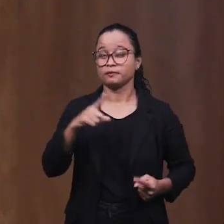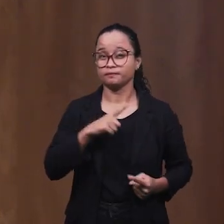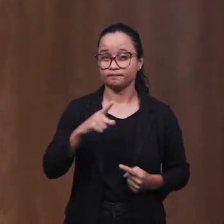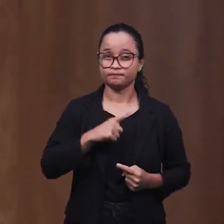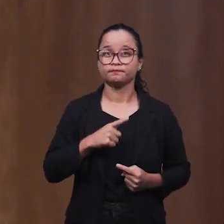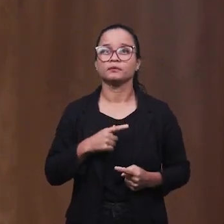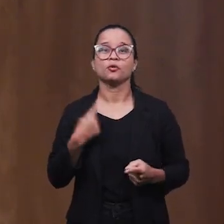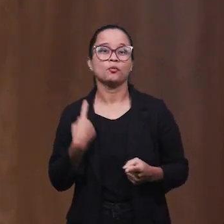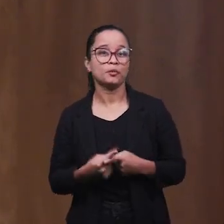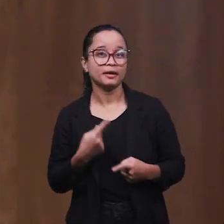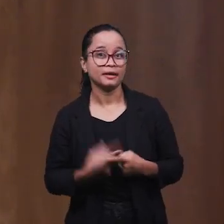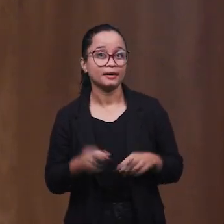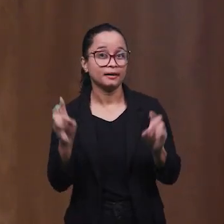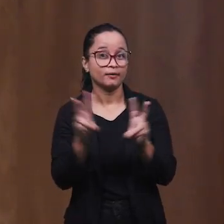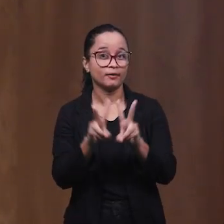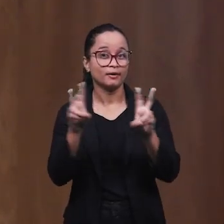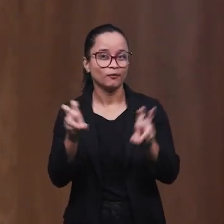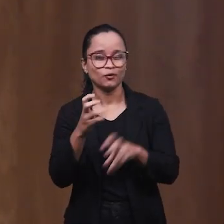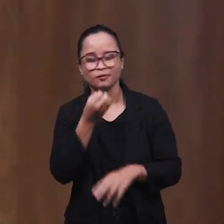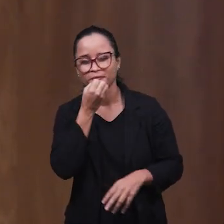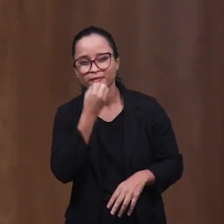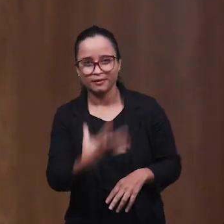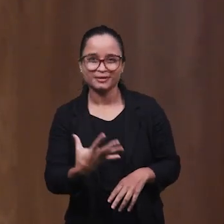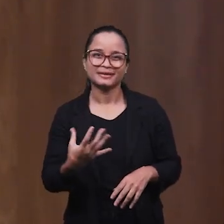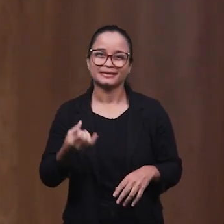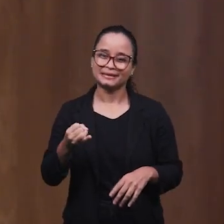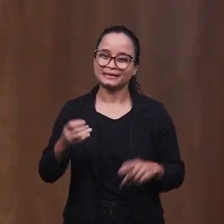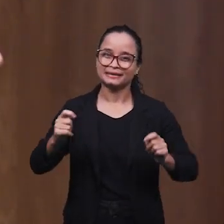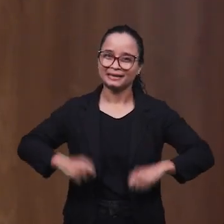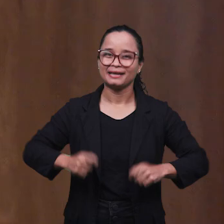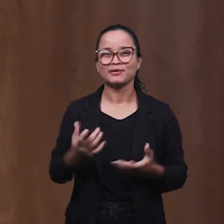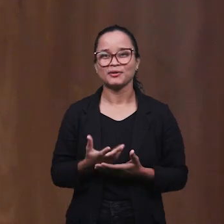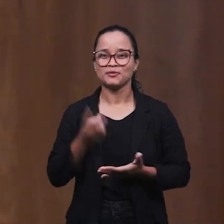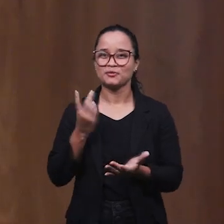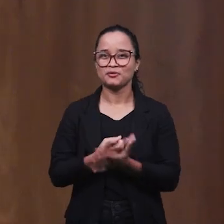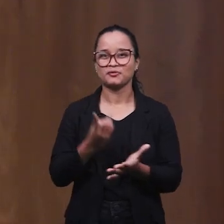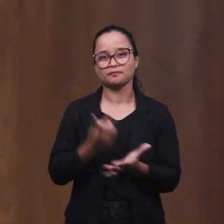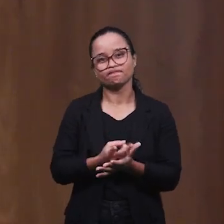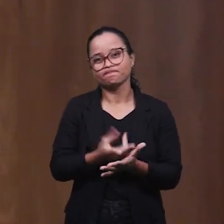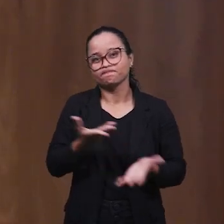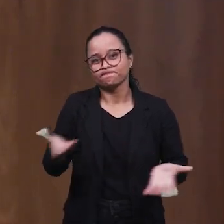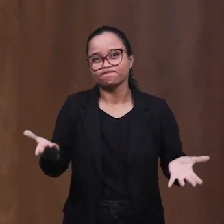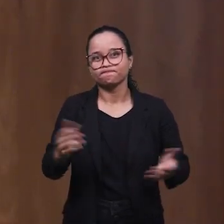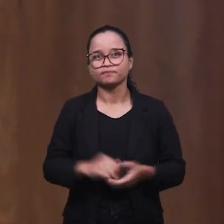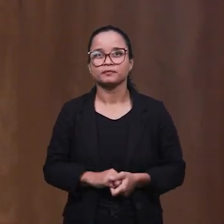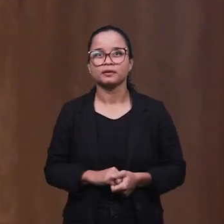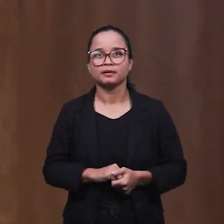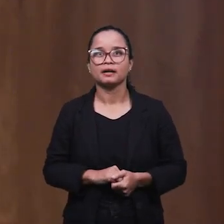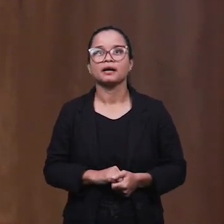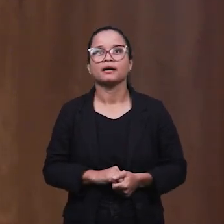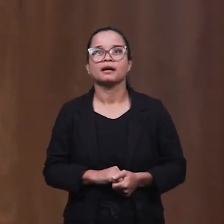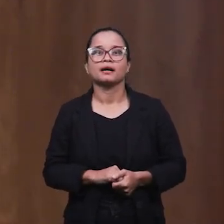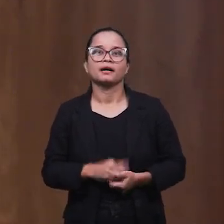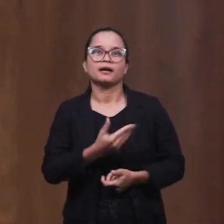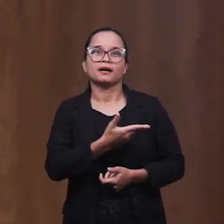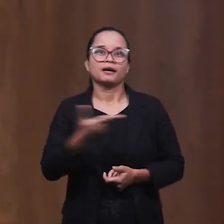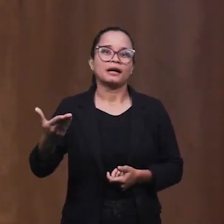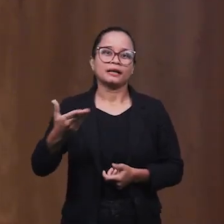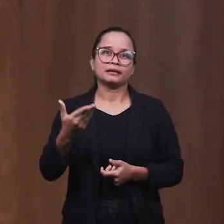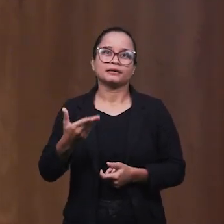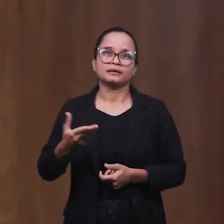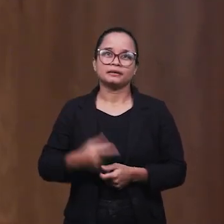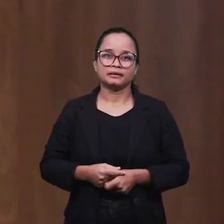porque é um assunto tão bom que, se pudéssemos, nós iríamos ficar aqui até longas horas